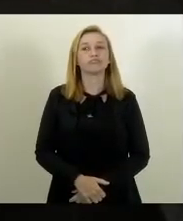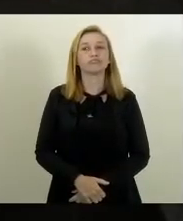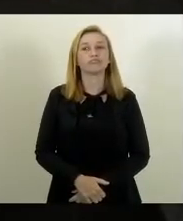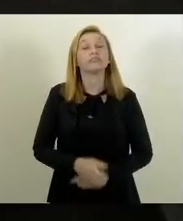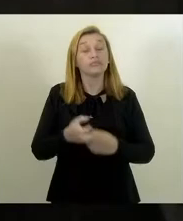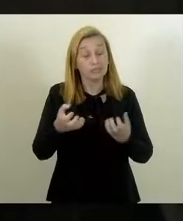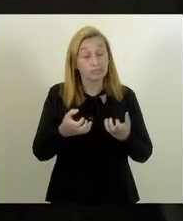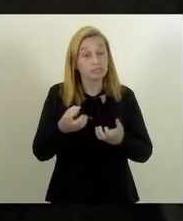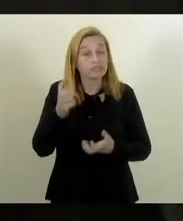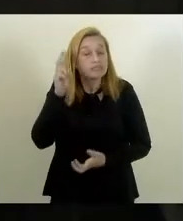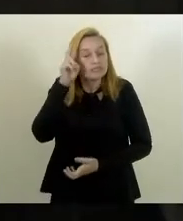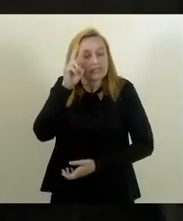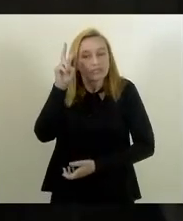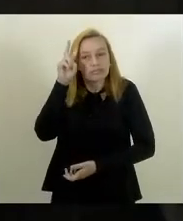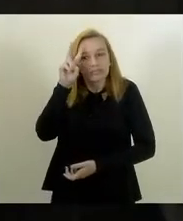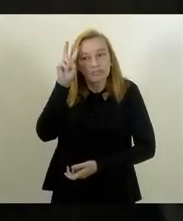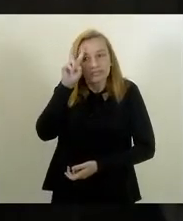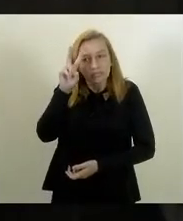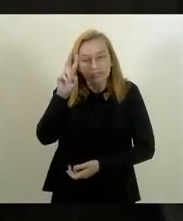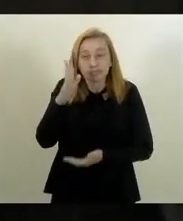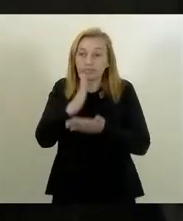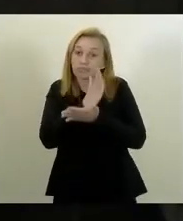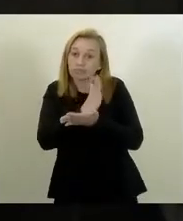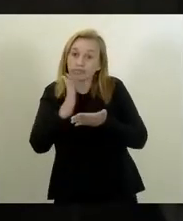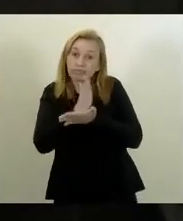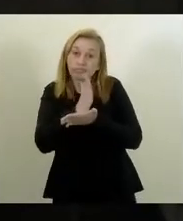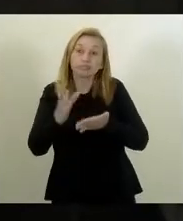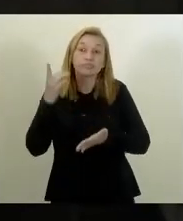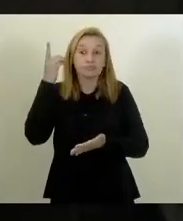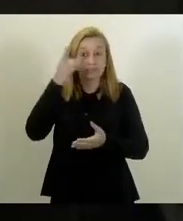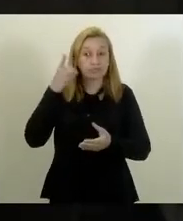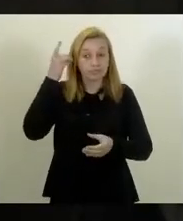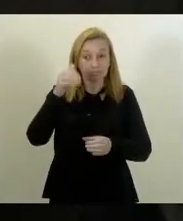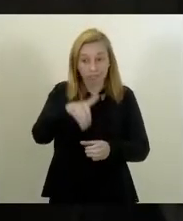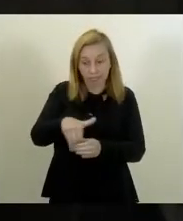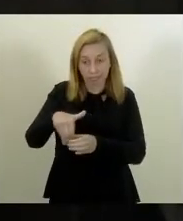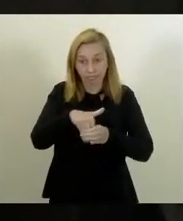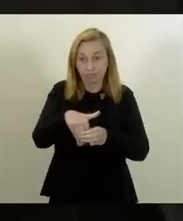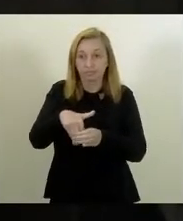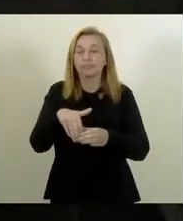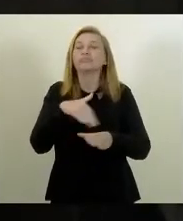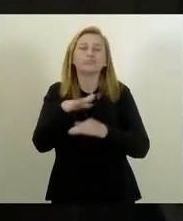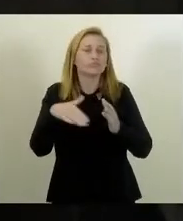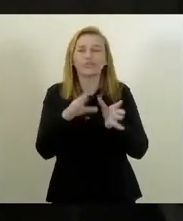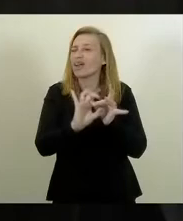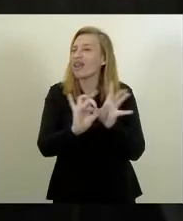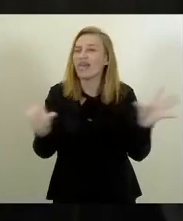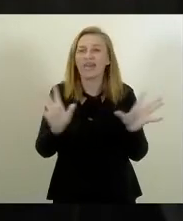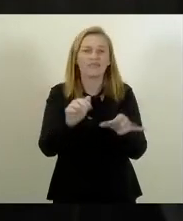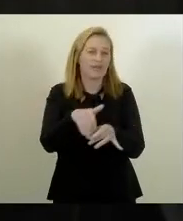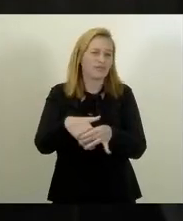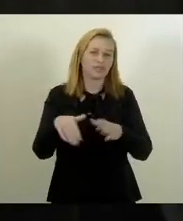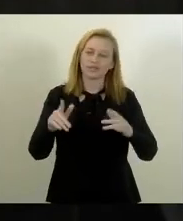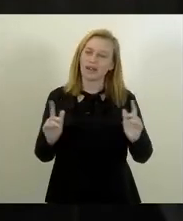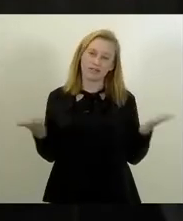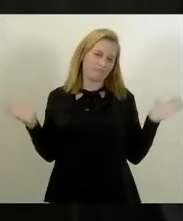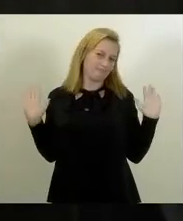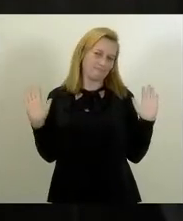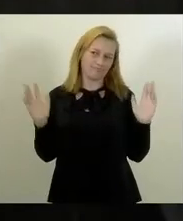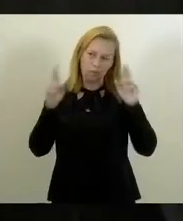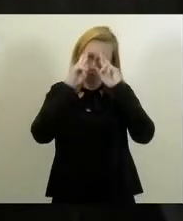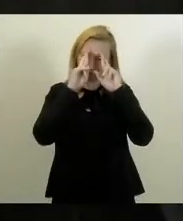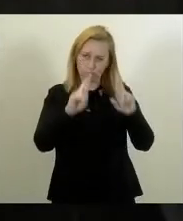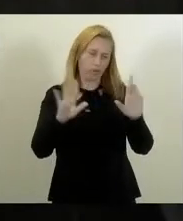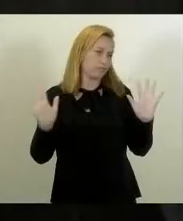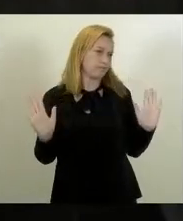que de lembrança, alguns deputados que votaram, e todo mundo é livre para votar como quiser, eu respeito,